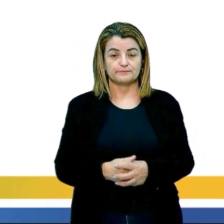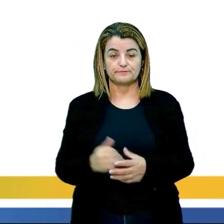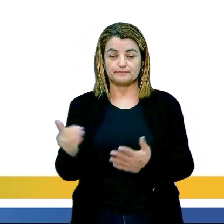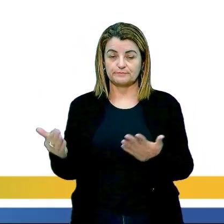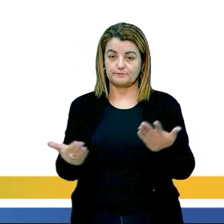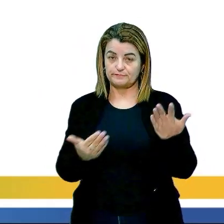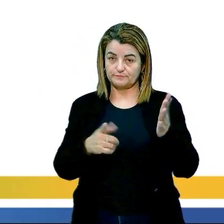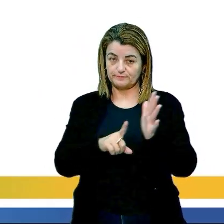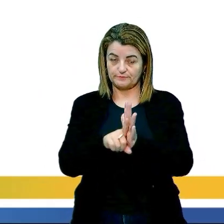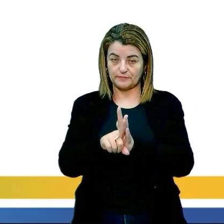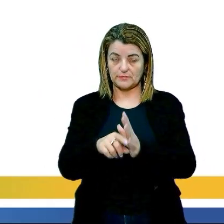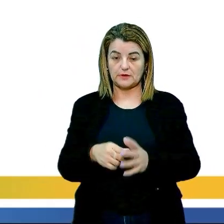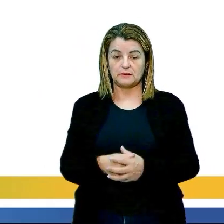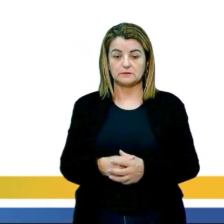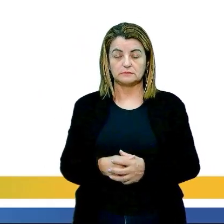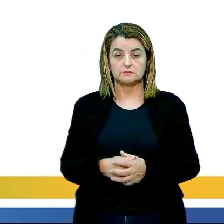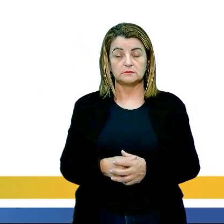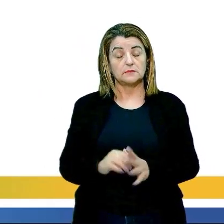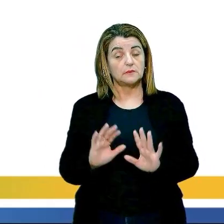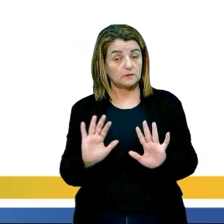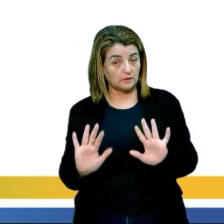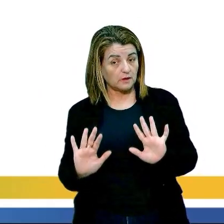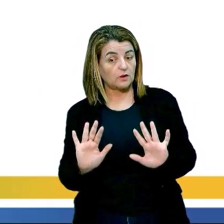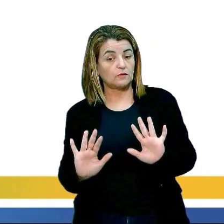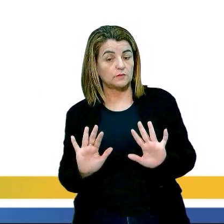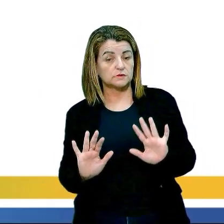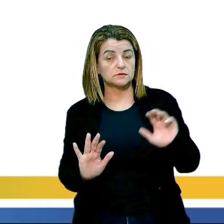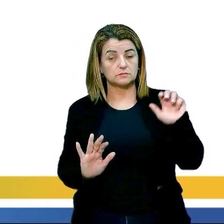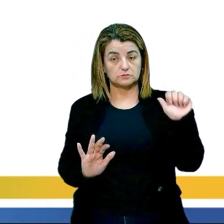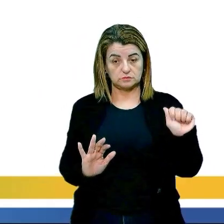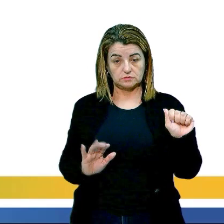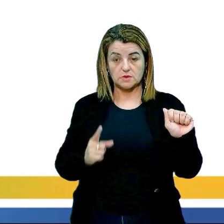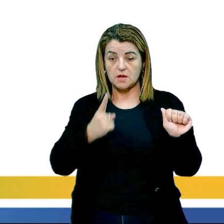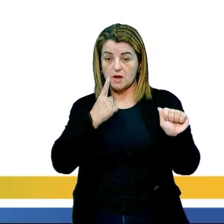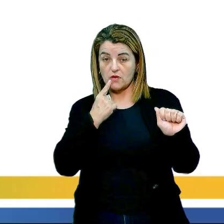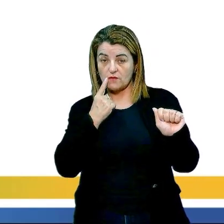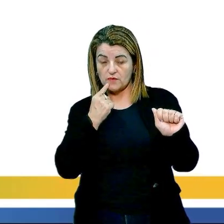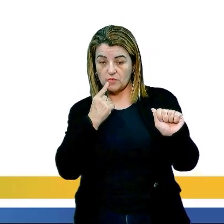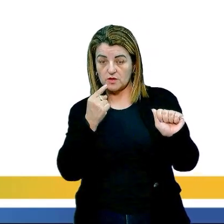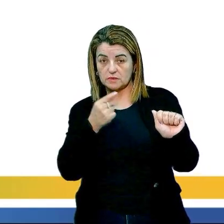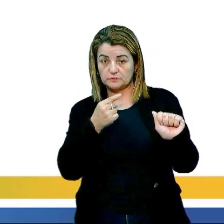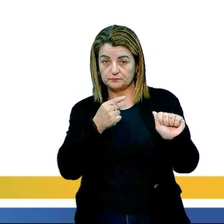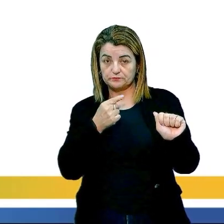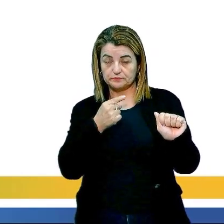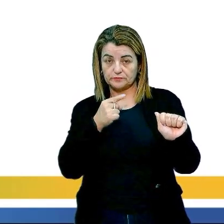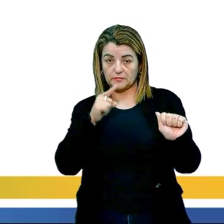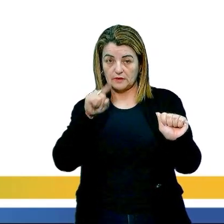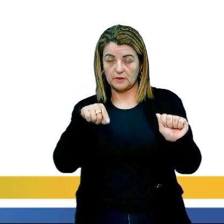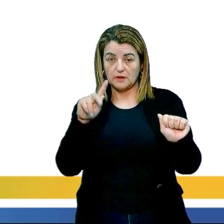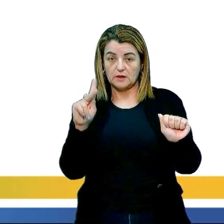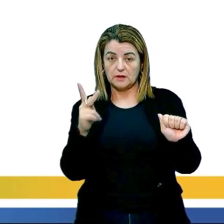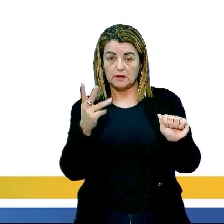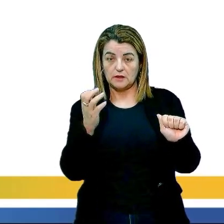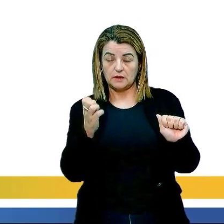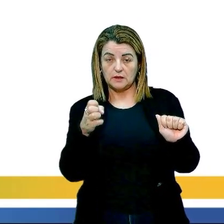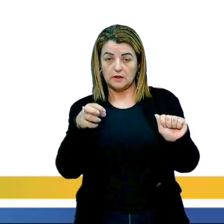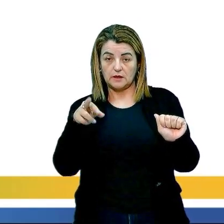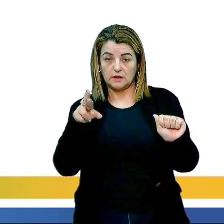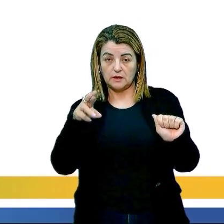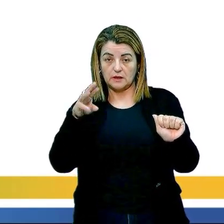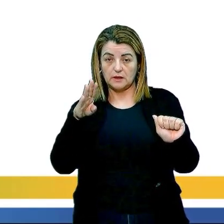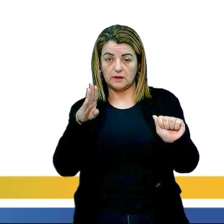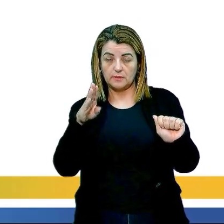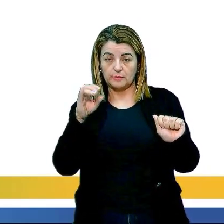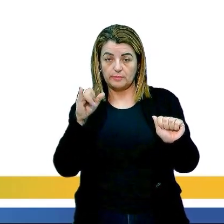E aí ele pergunta, provavelmente a espécie A, a vermelhinha ali, ela é herbívora e a